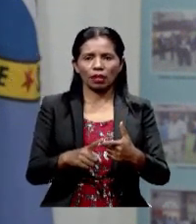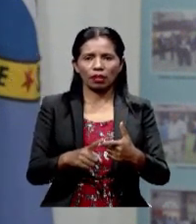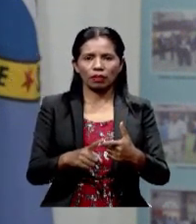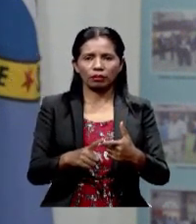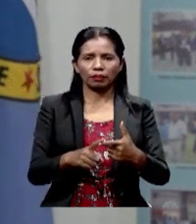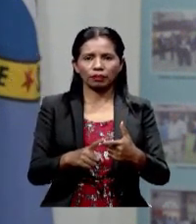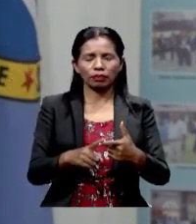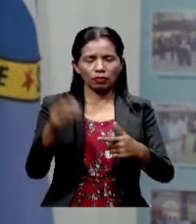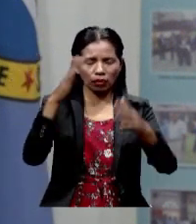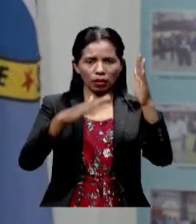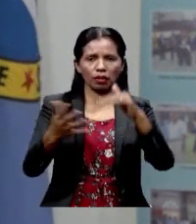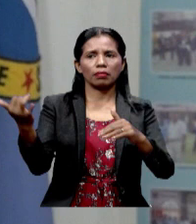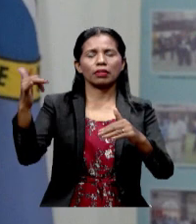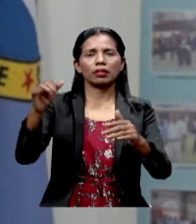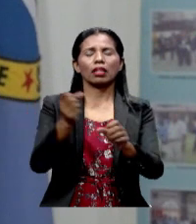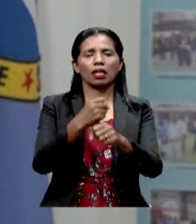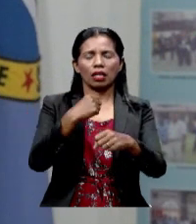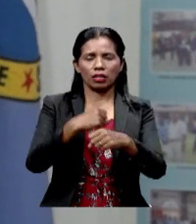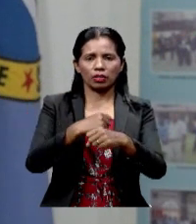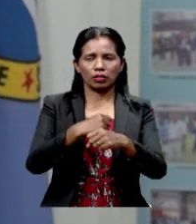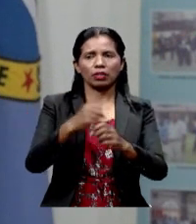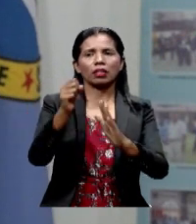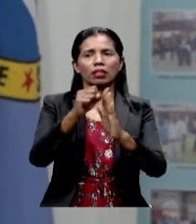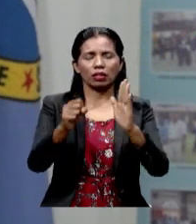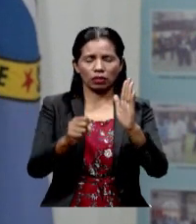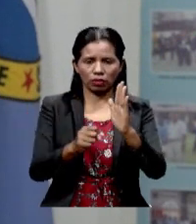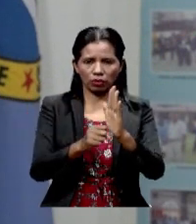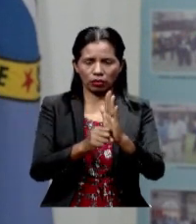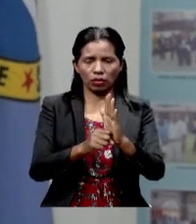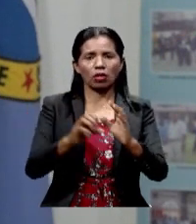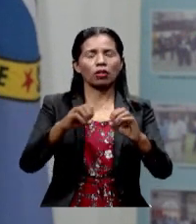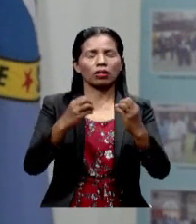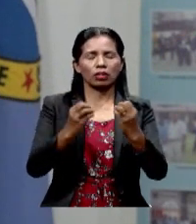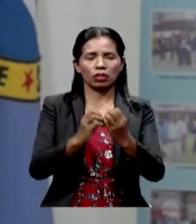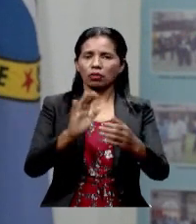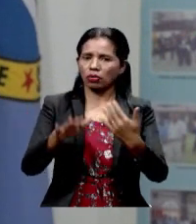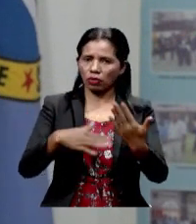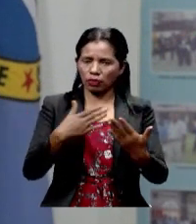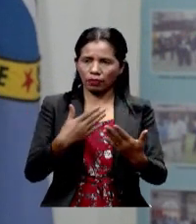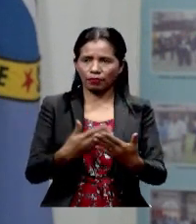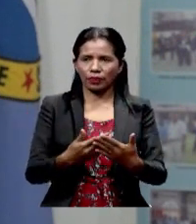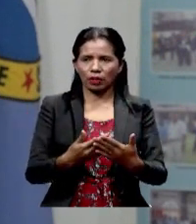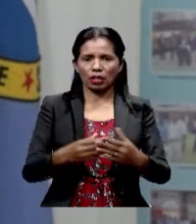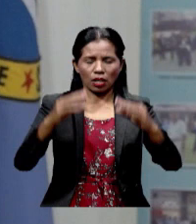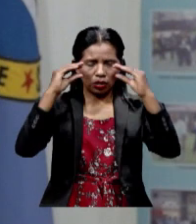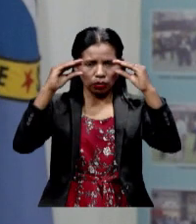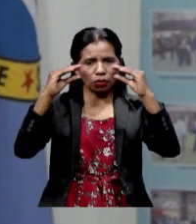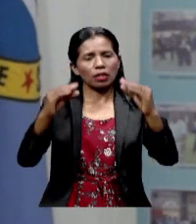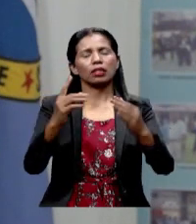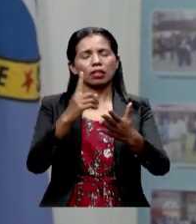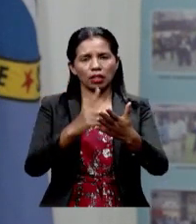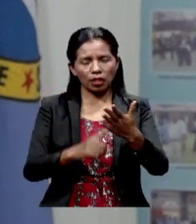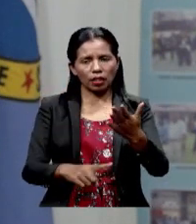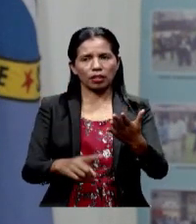a regula e estatuto no regimento interno da organização Cira, a jaran ka doutrina